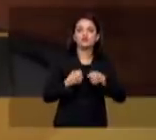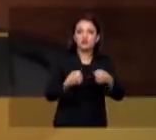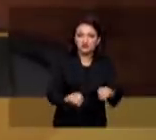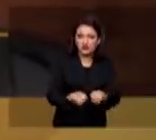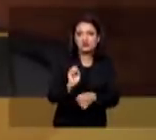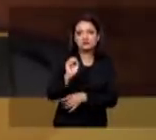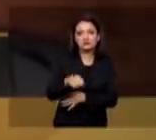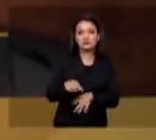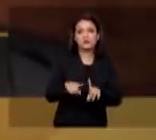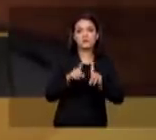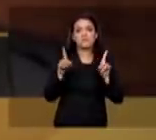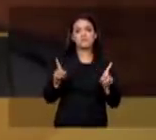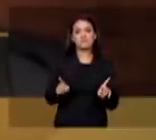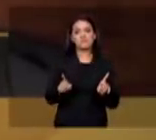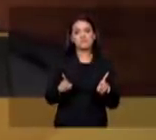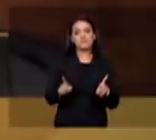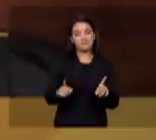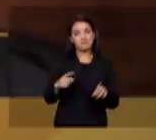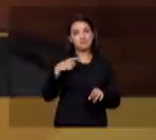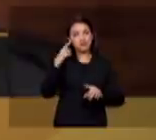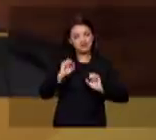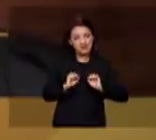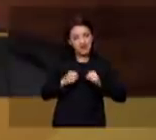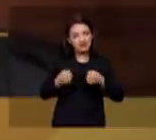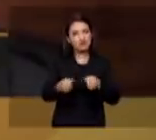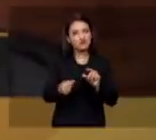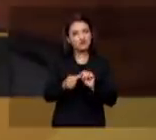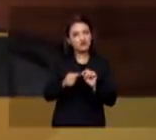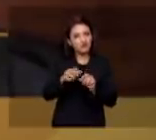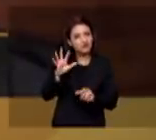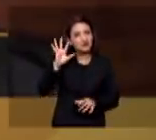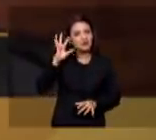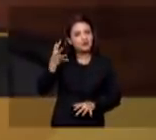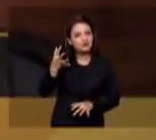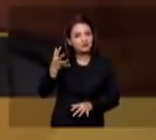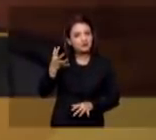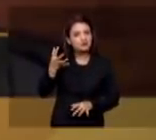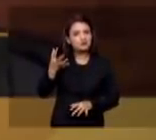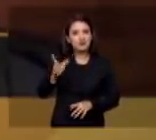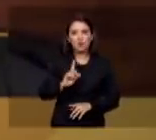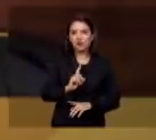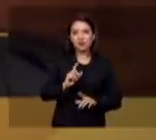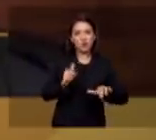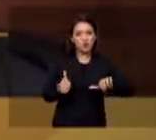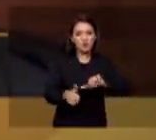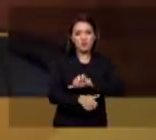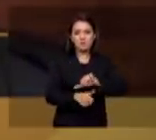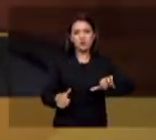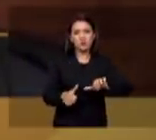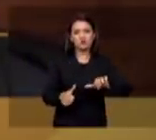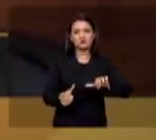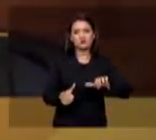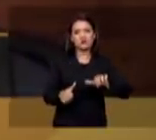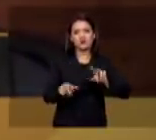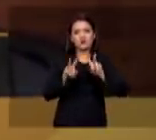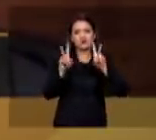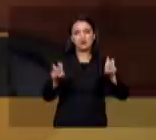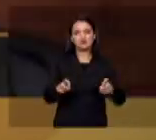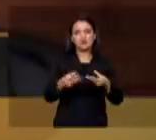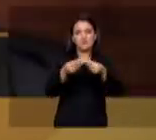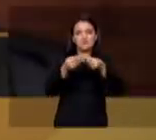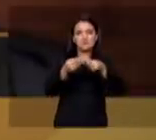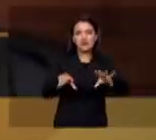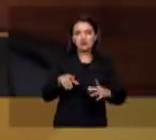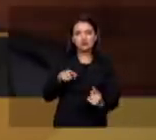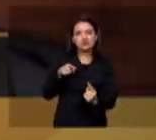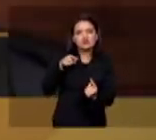as opções feitas pela douta defesa técnica não modificam a relação de prejudicialidade